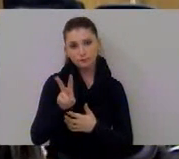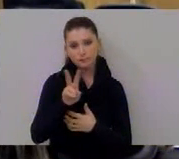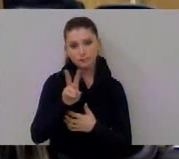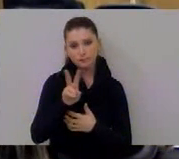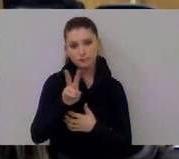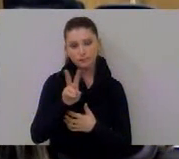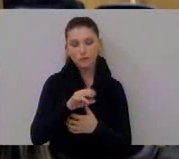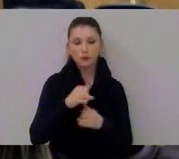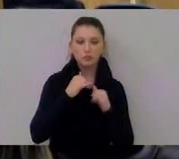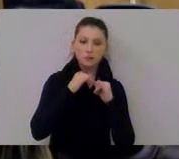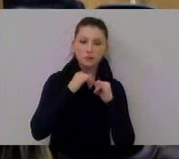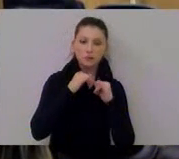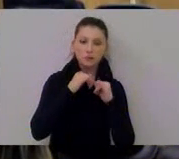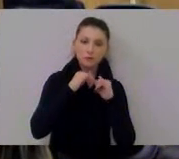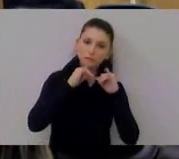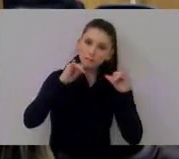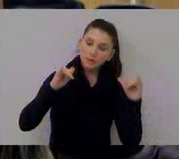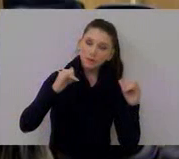imprensa, amigos,